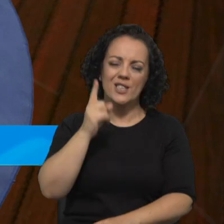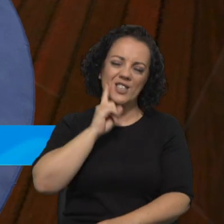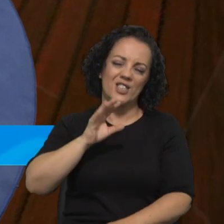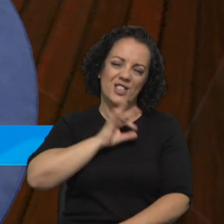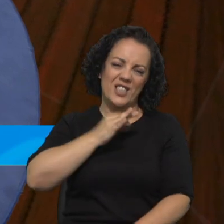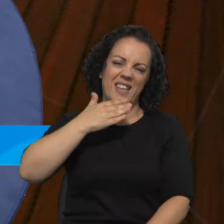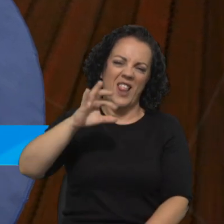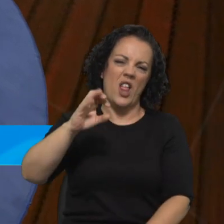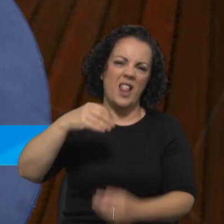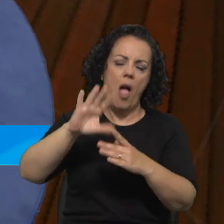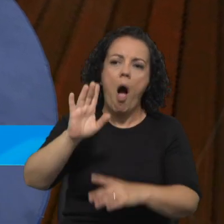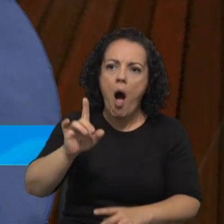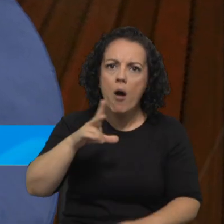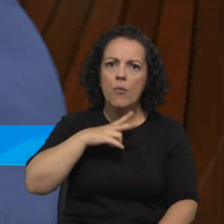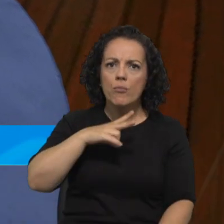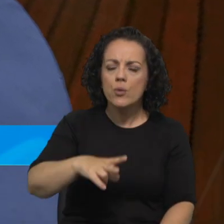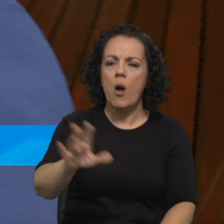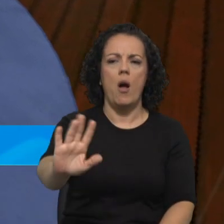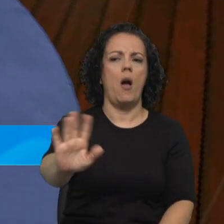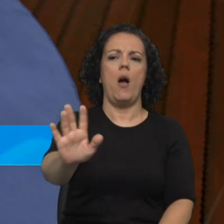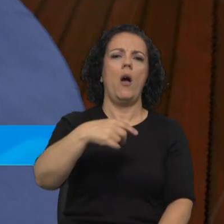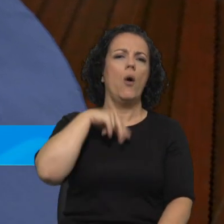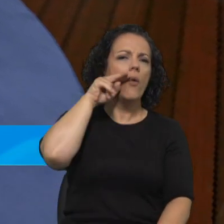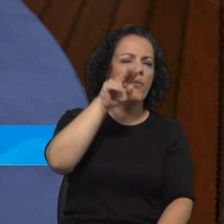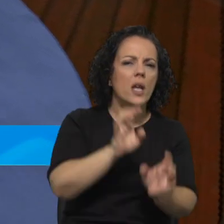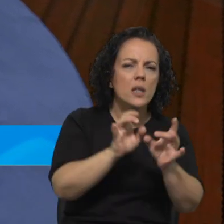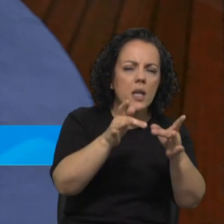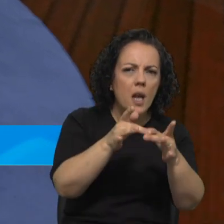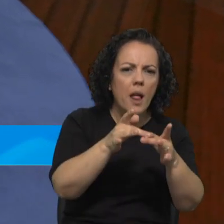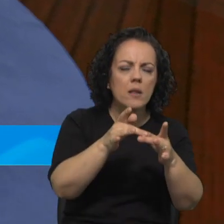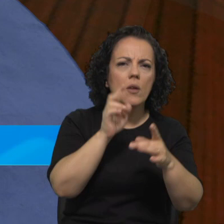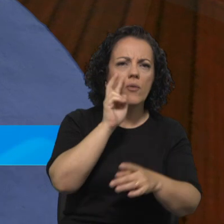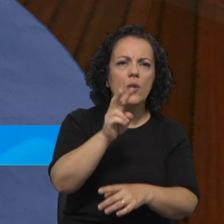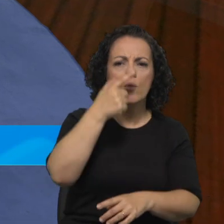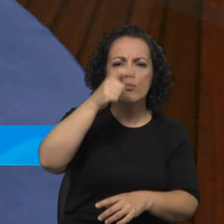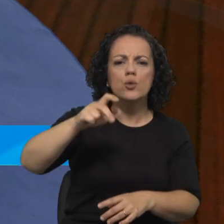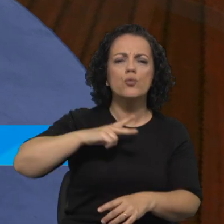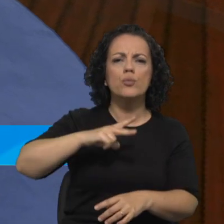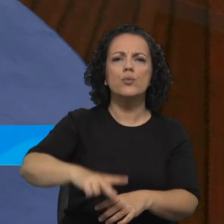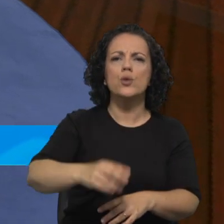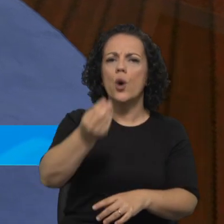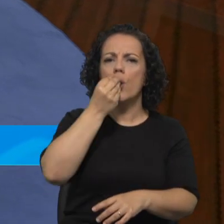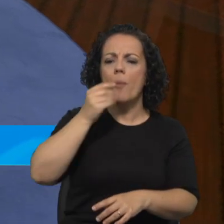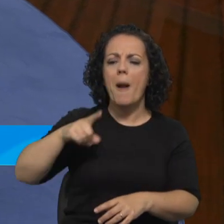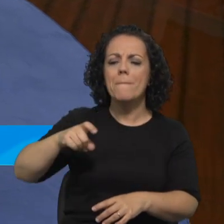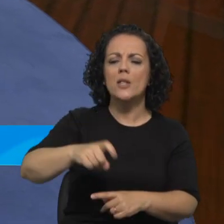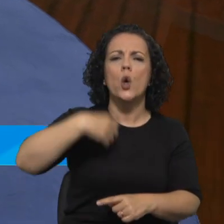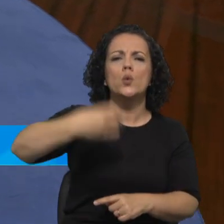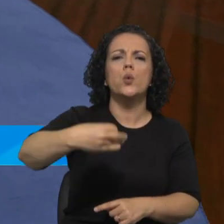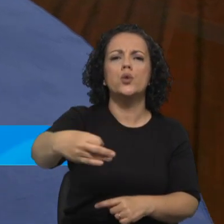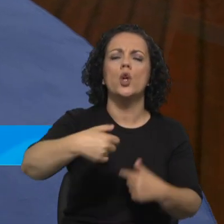mais de 80 anos, eu não quero, porque fui ver a internet e vi que os portugueses comem marisco todos os dias e eu não